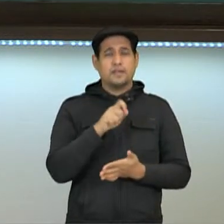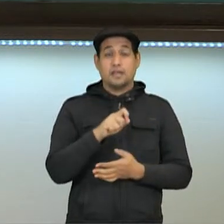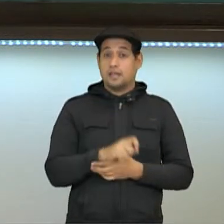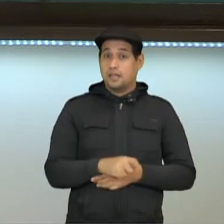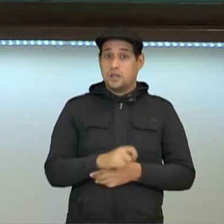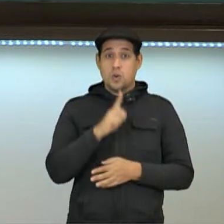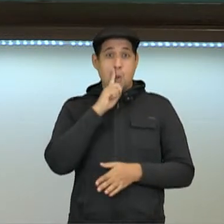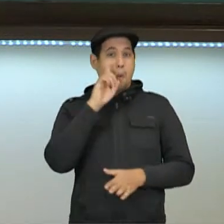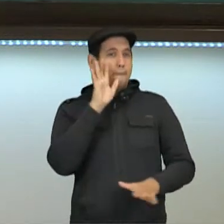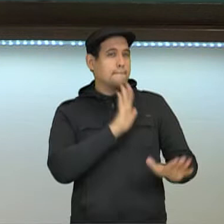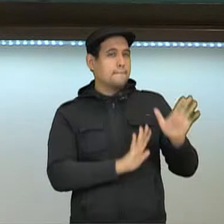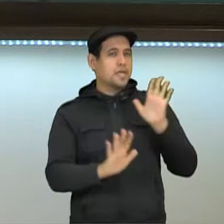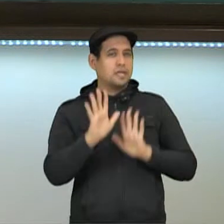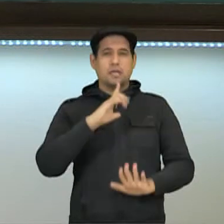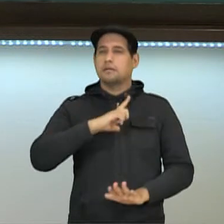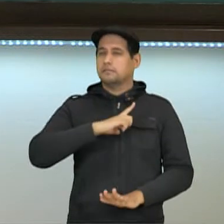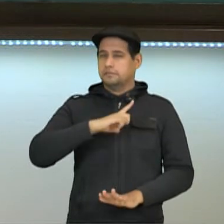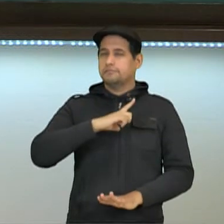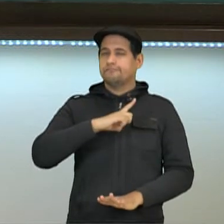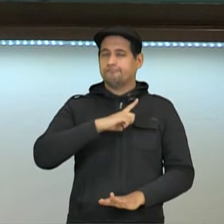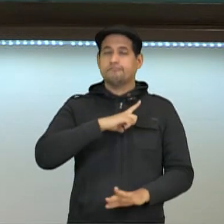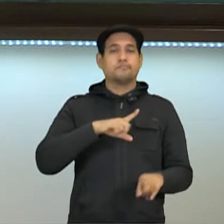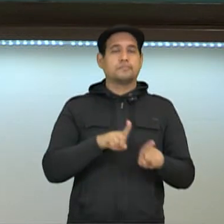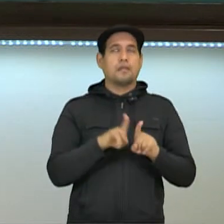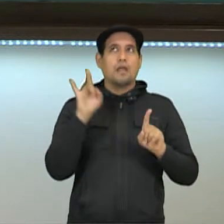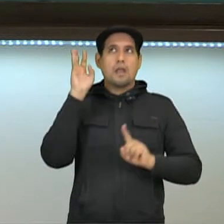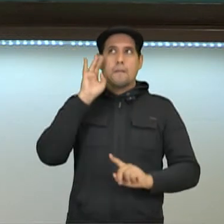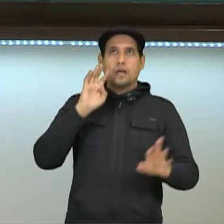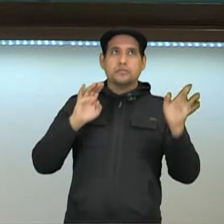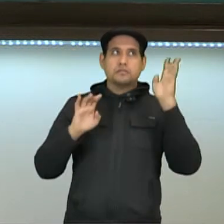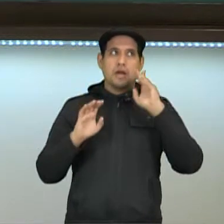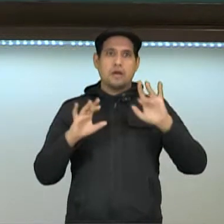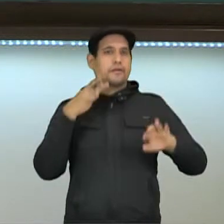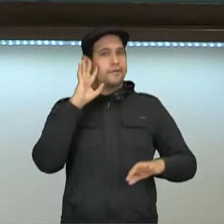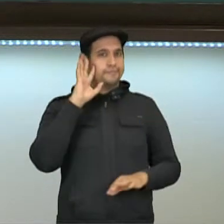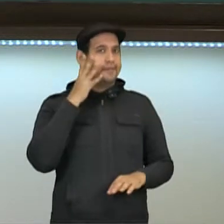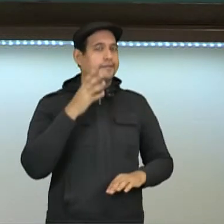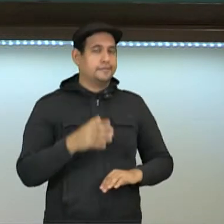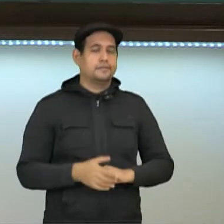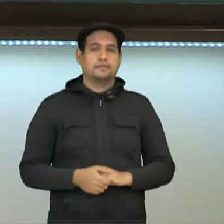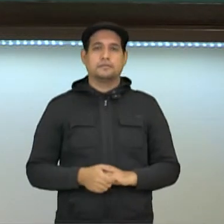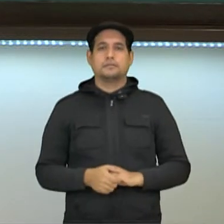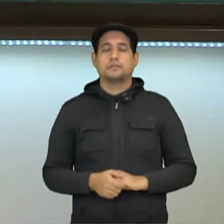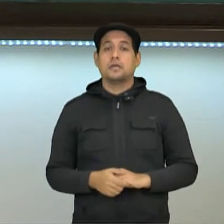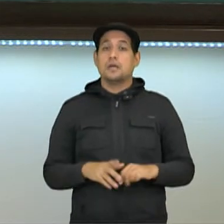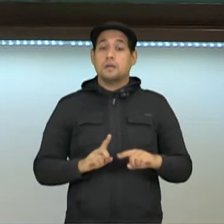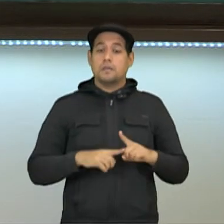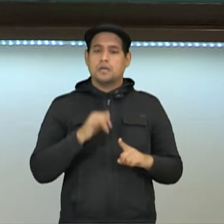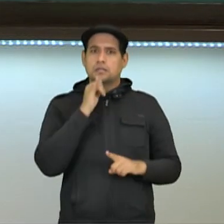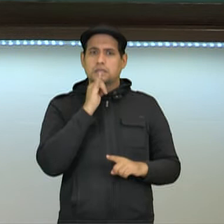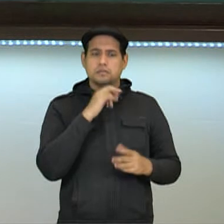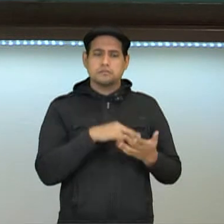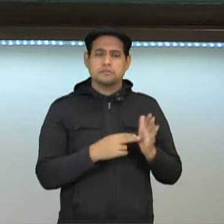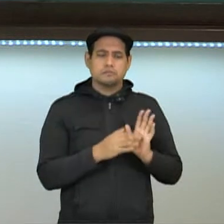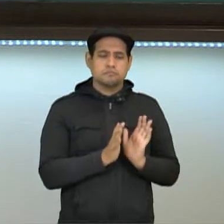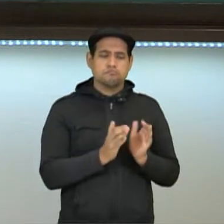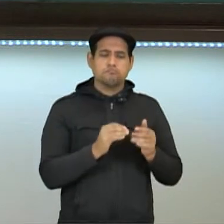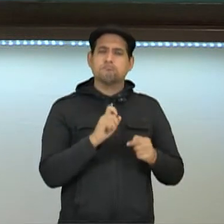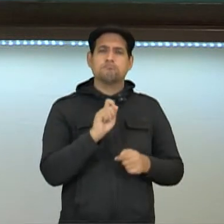nos perigos que esse imaginário deles poderia trazer, tá? Então isso era